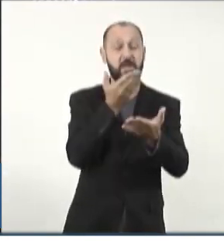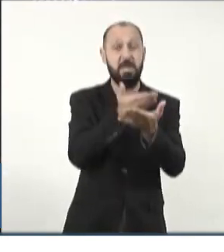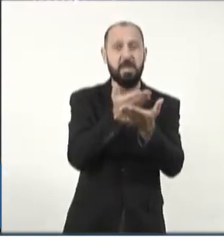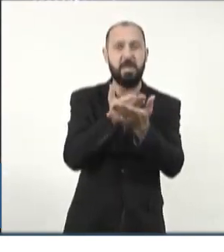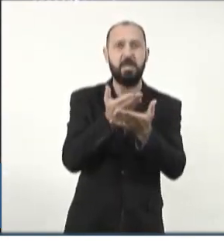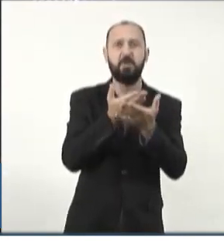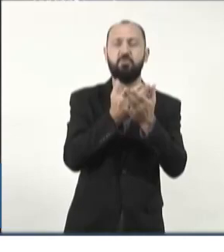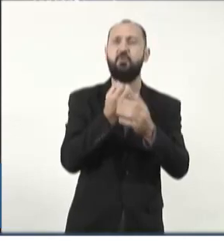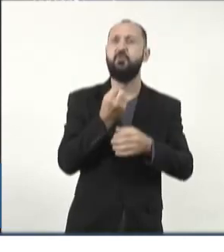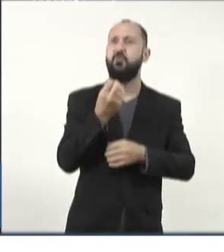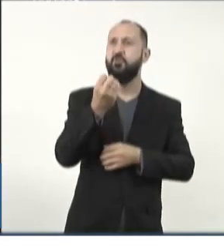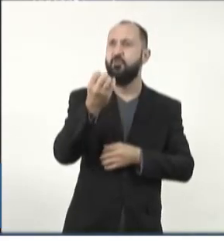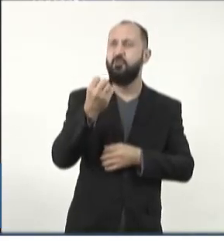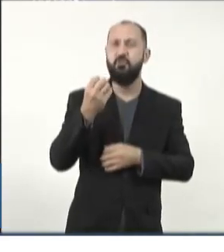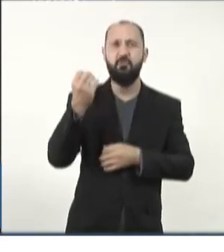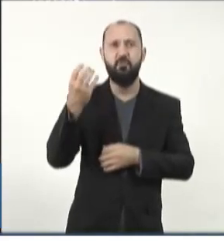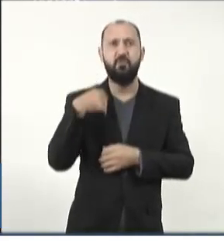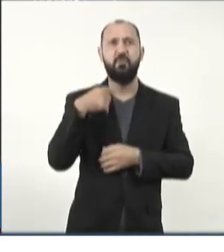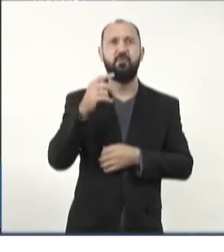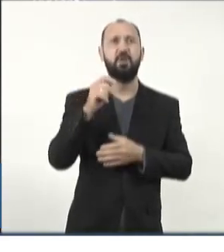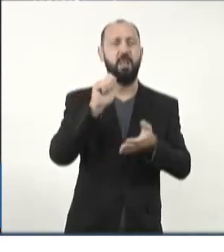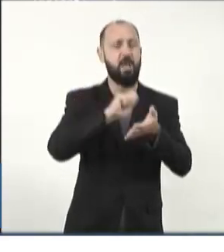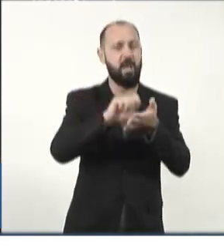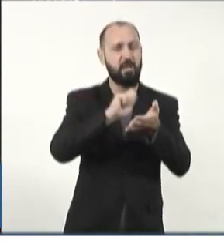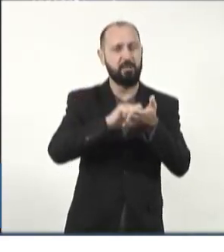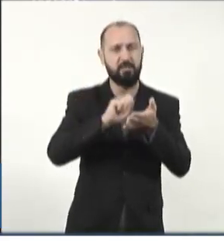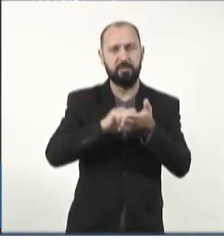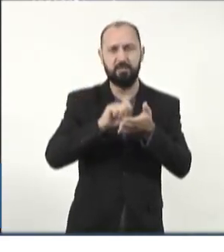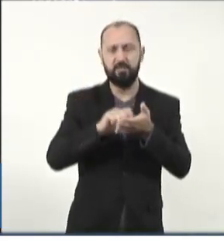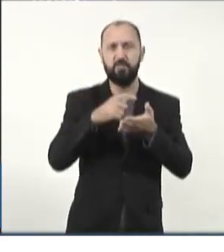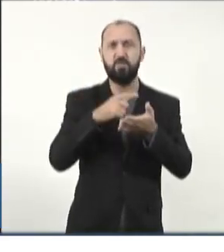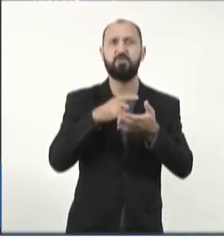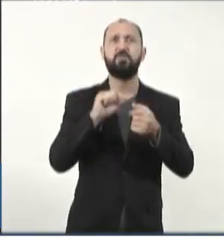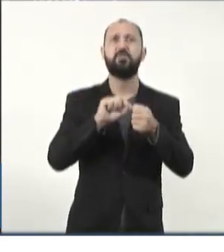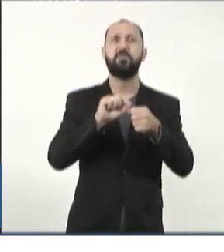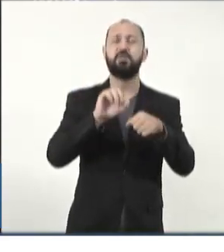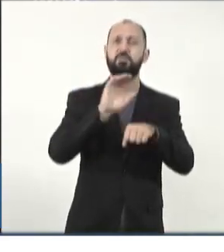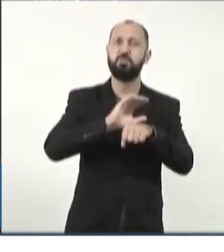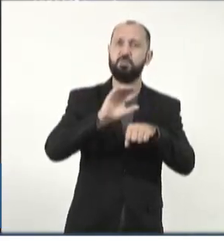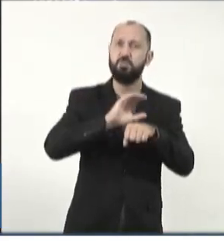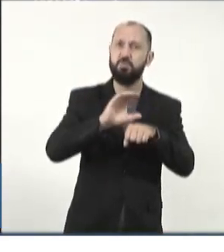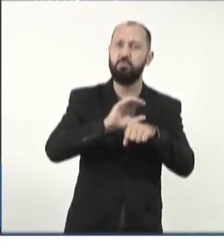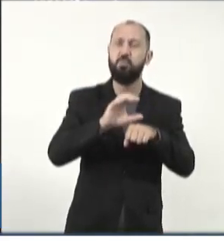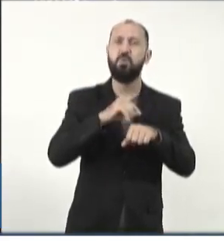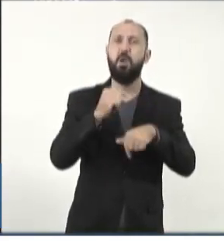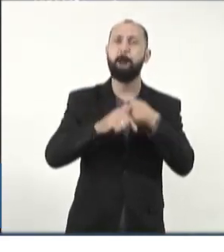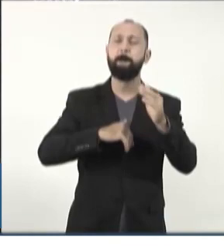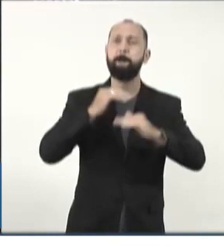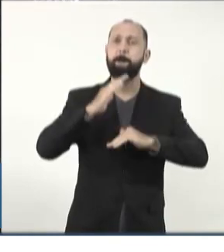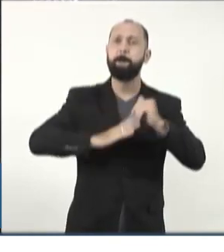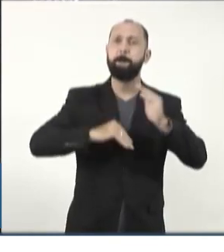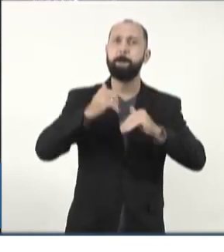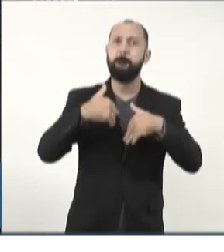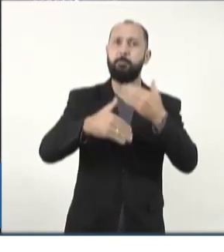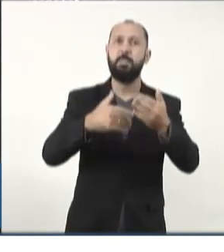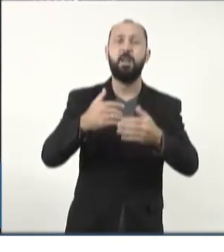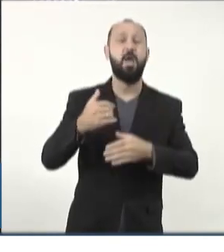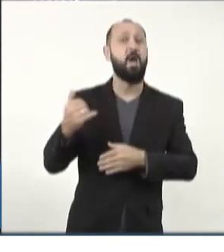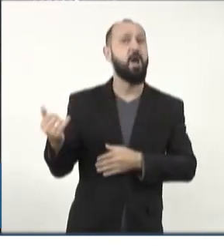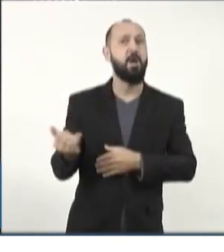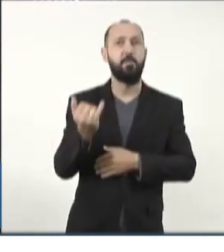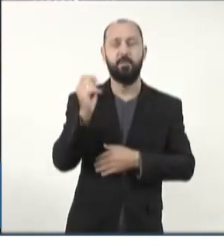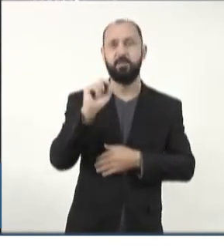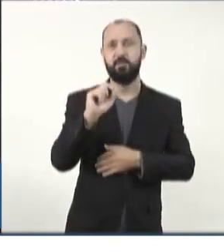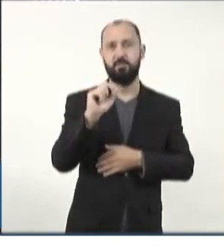estudiosa, viaja, ela escreve, ela faz curso, a carreira dela é o mais